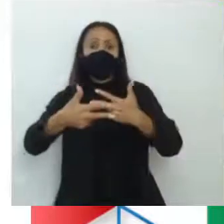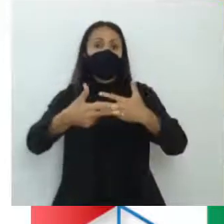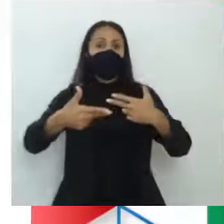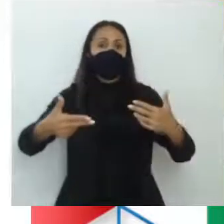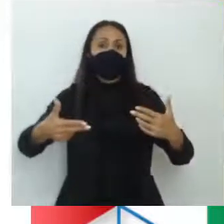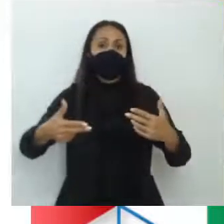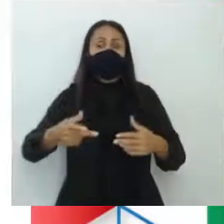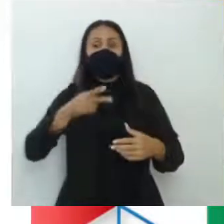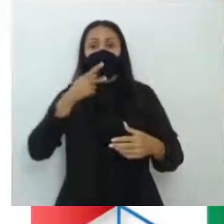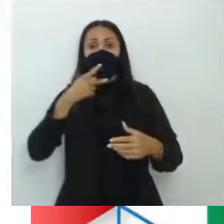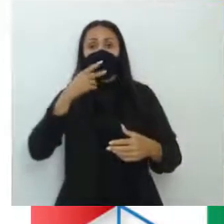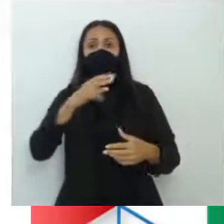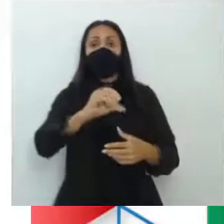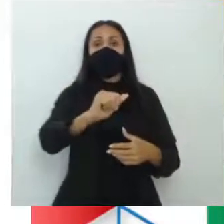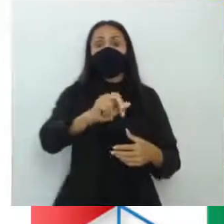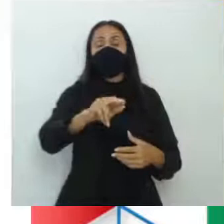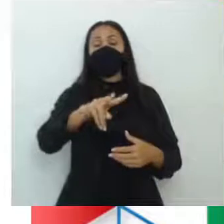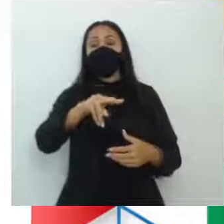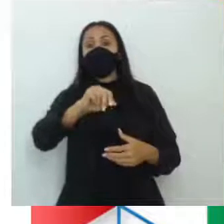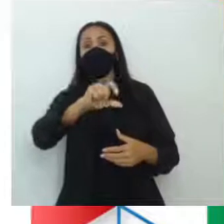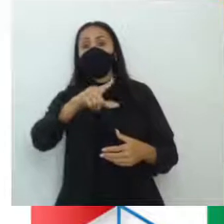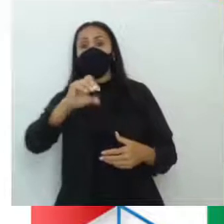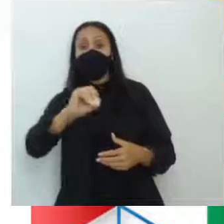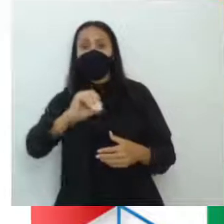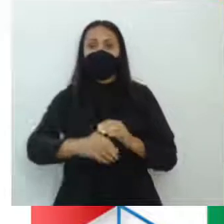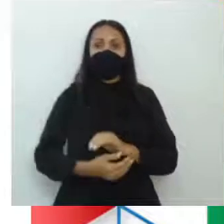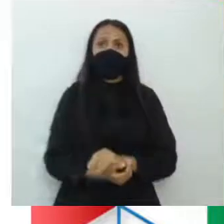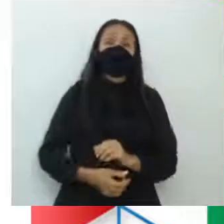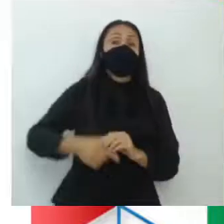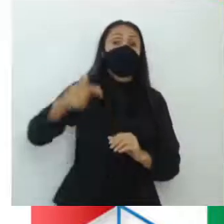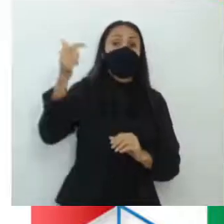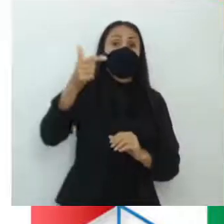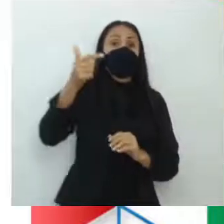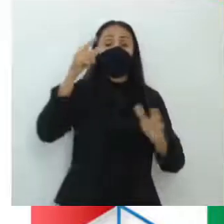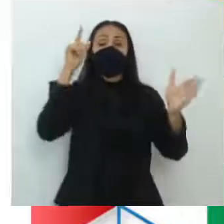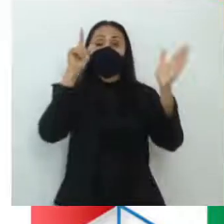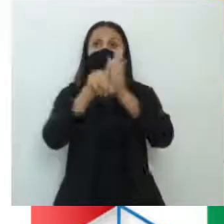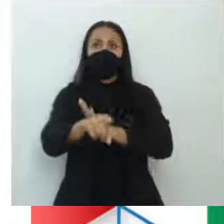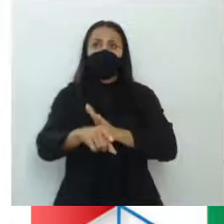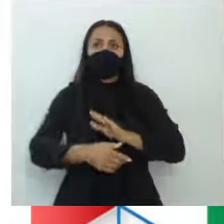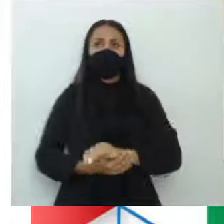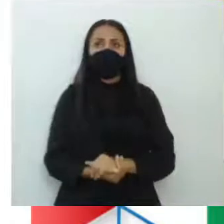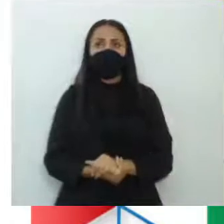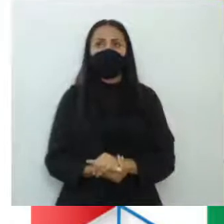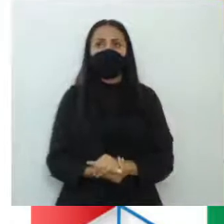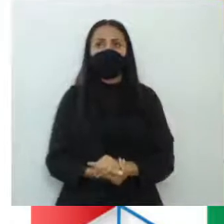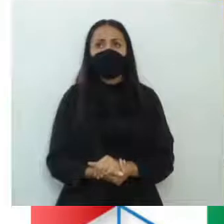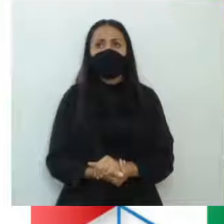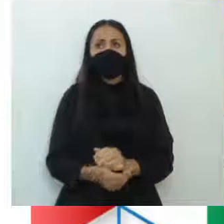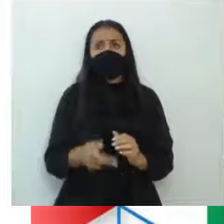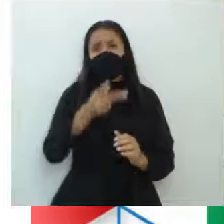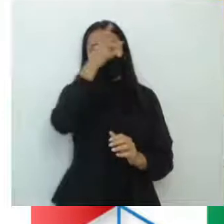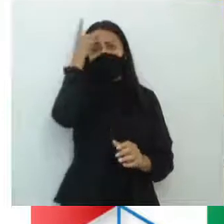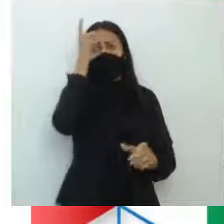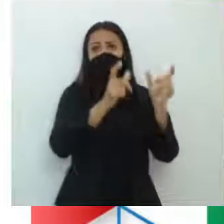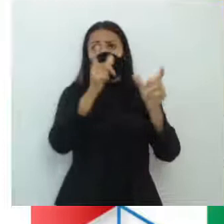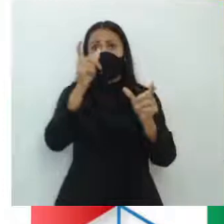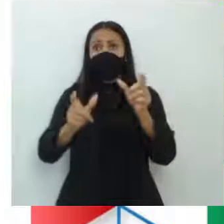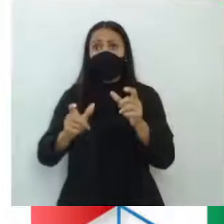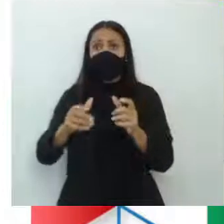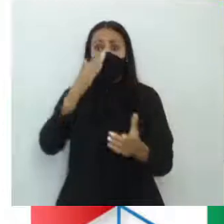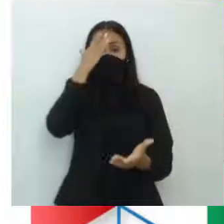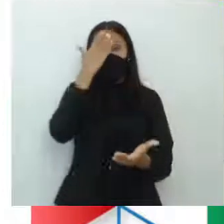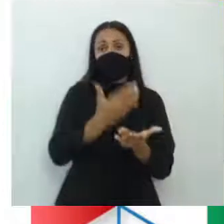estou falando do carvão mineral. Na nossa segunda questão, vem dizendo o seguinte: muitas